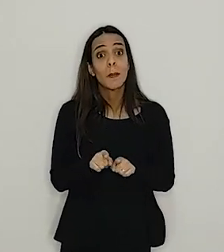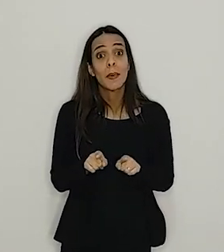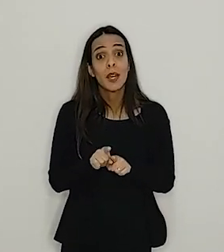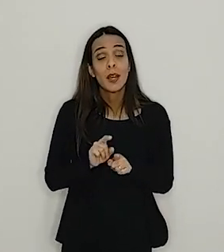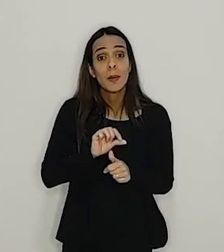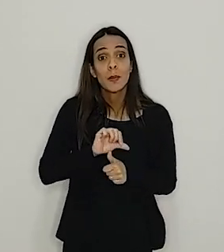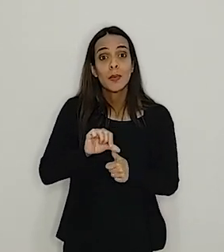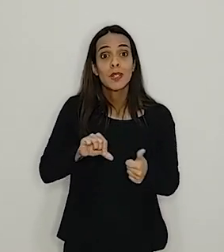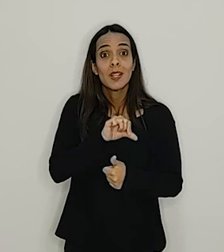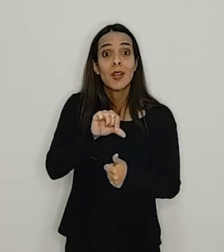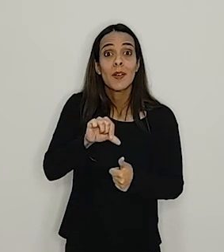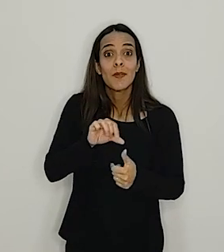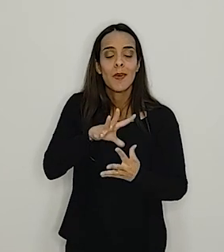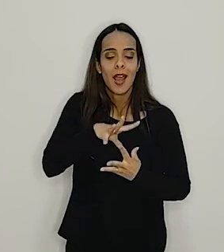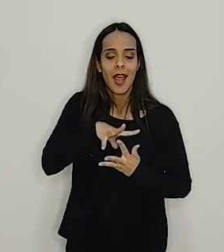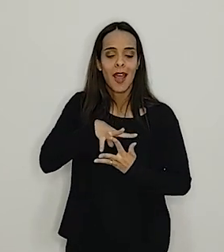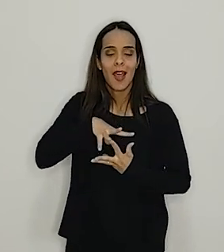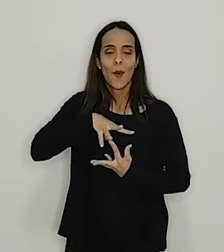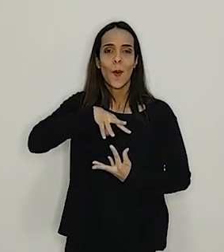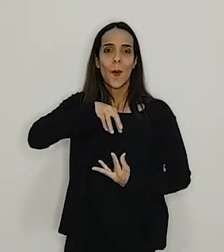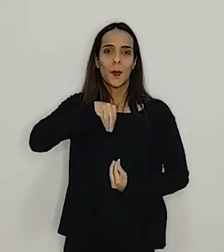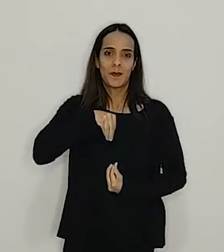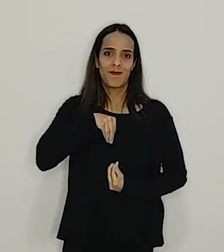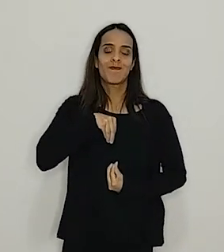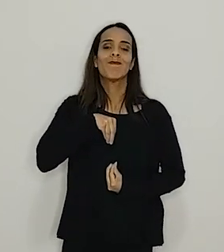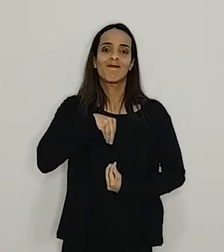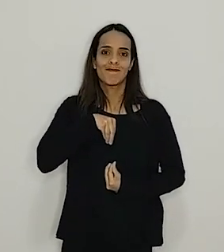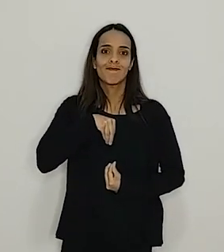produza transformação na alma.